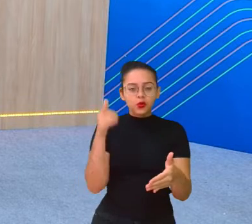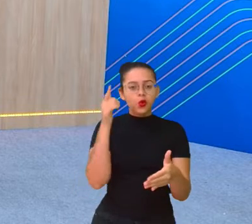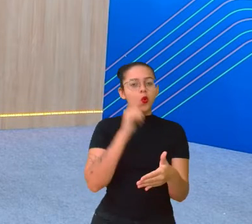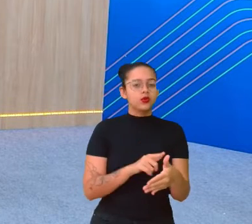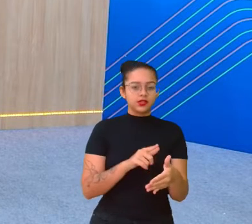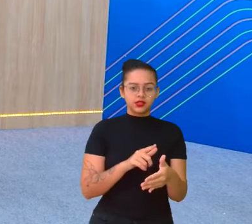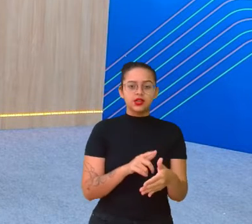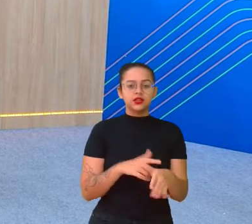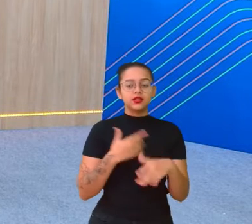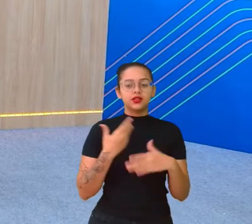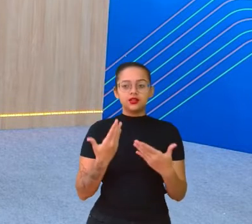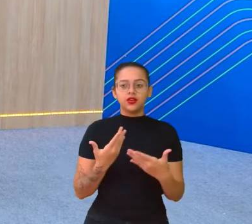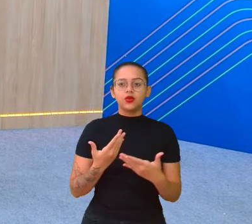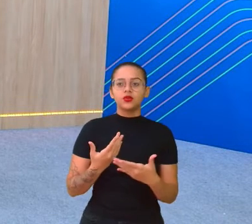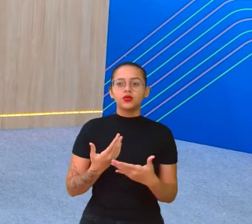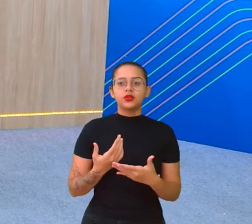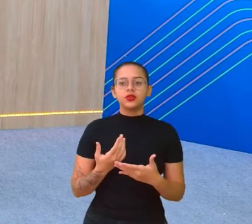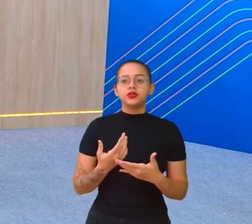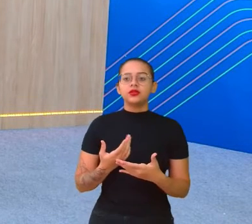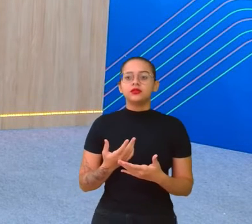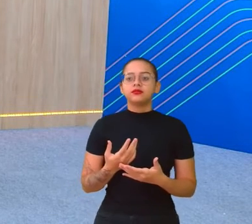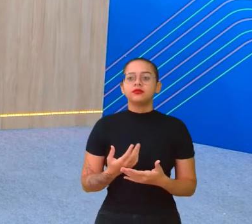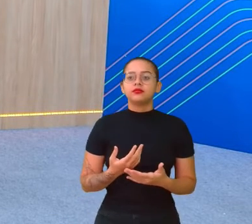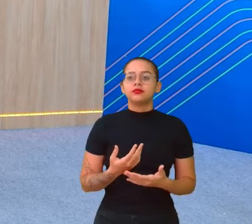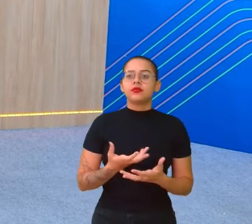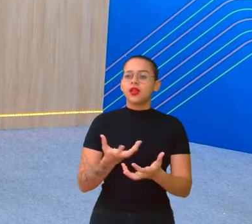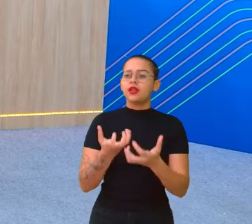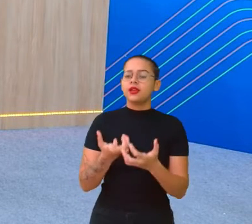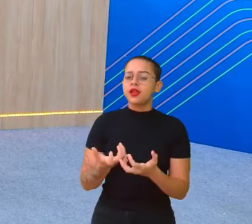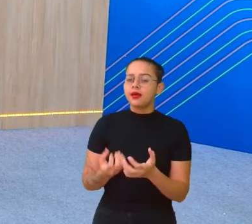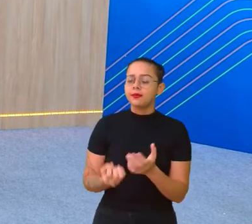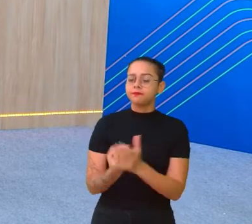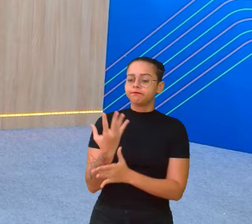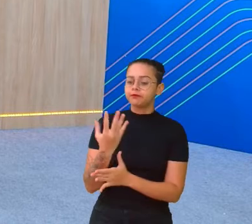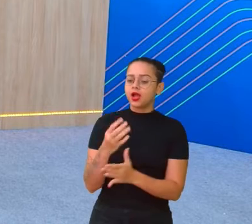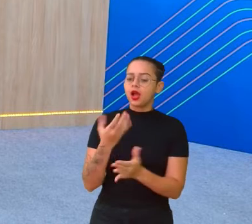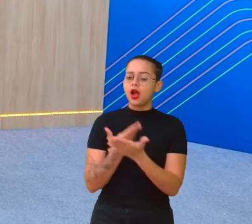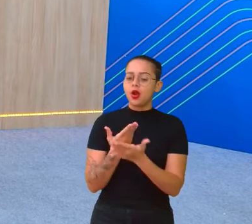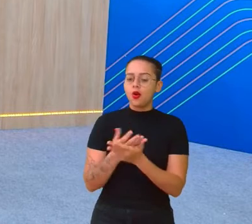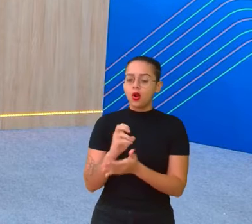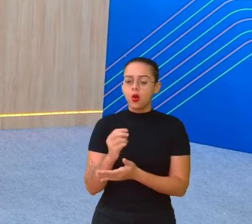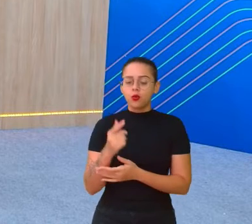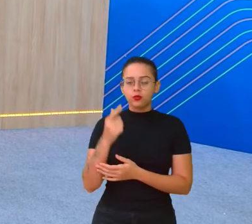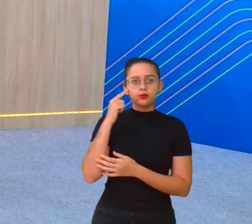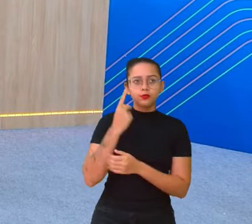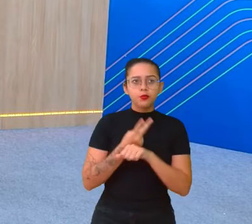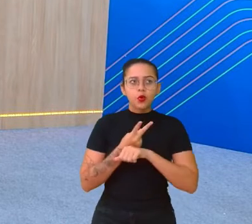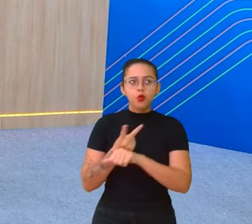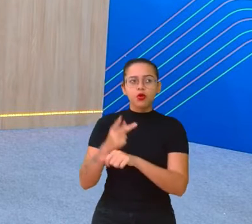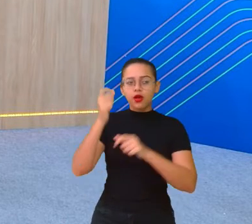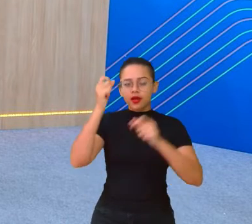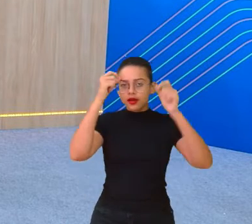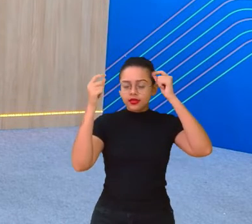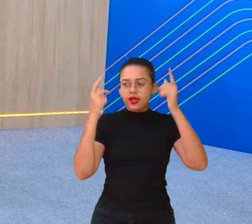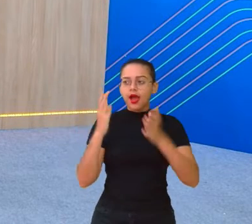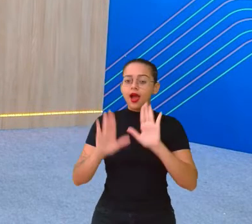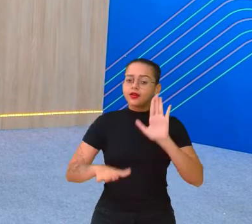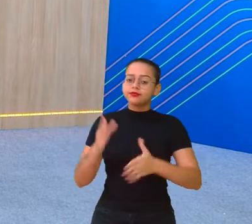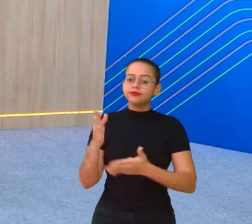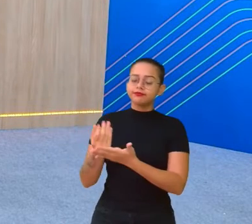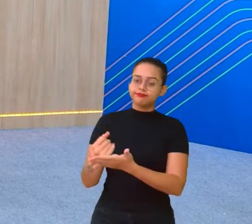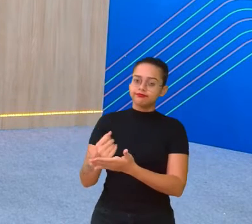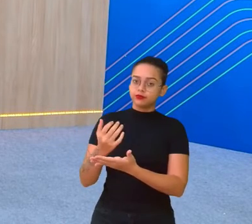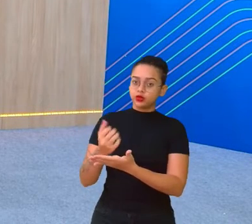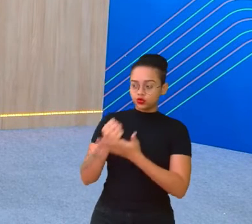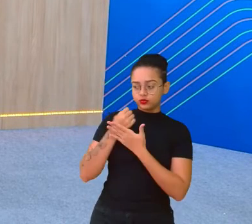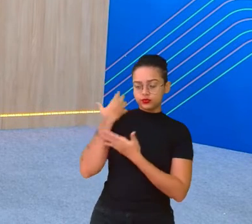Então, quando está ali querendo produzir uma aula ou pensando ali, buscando ideias, né, às vezes escutar música